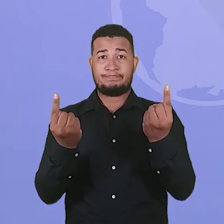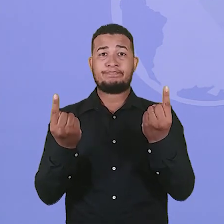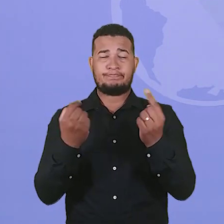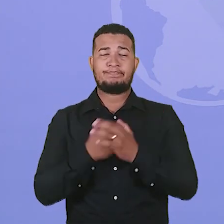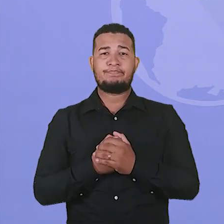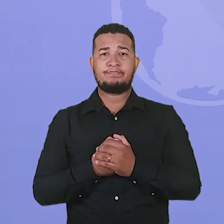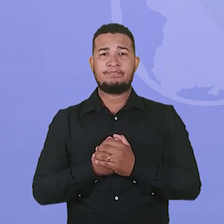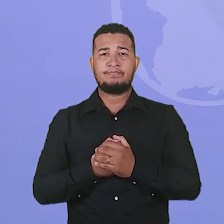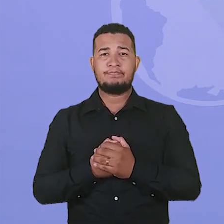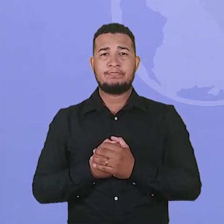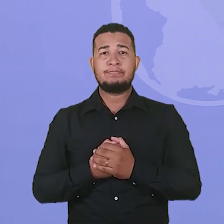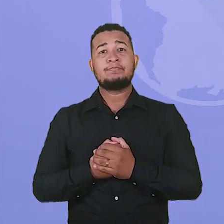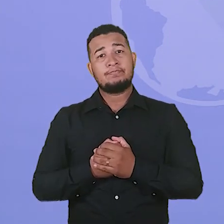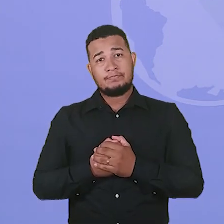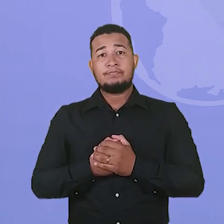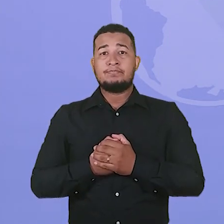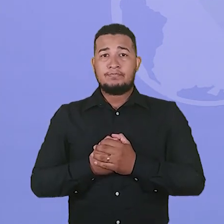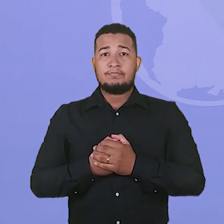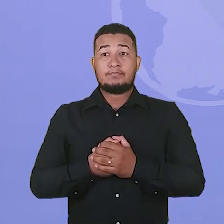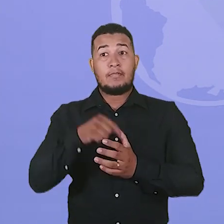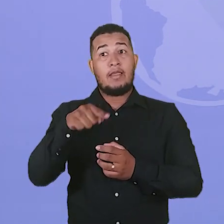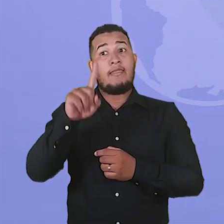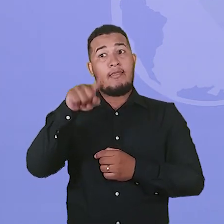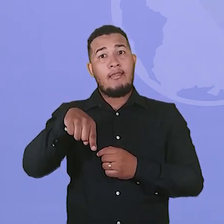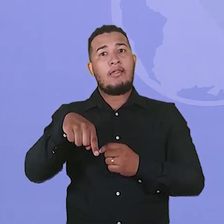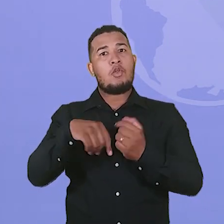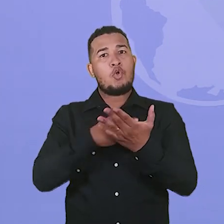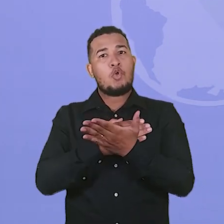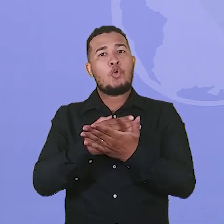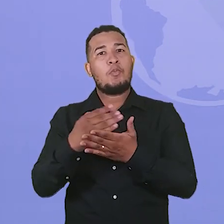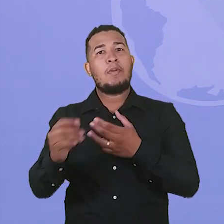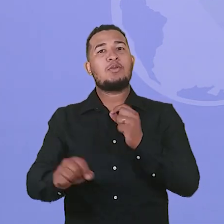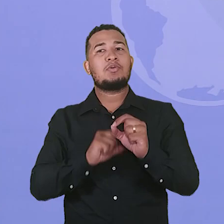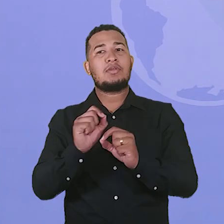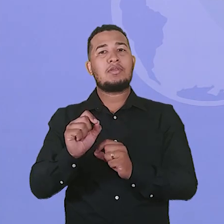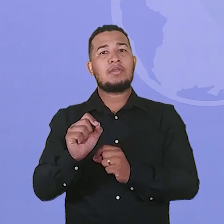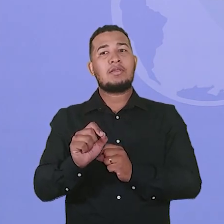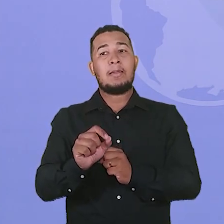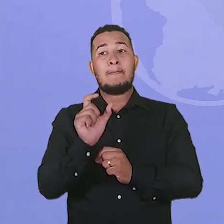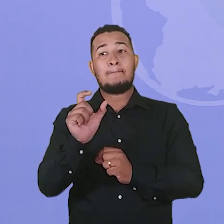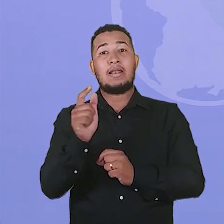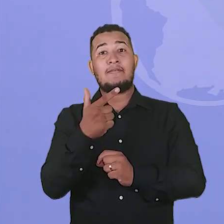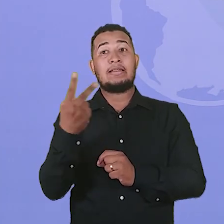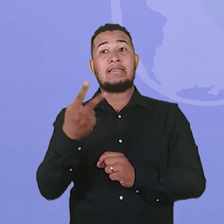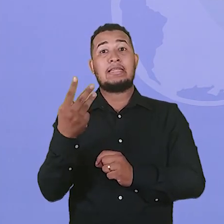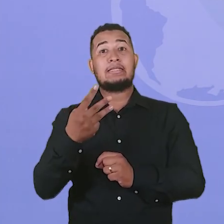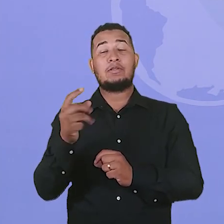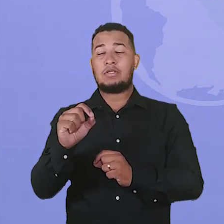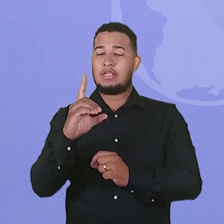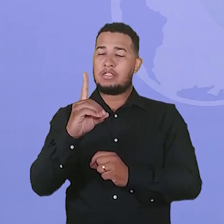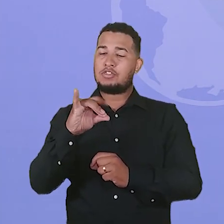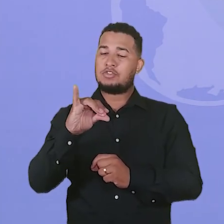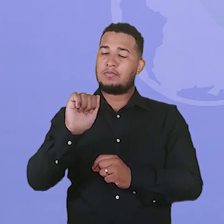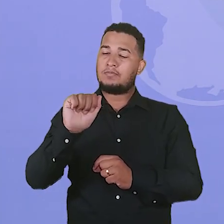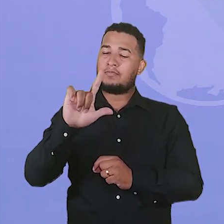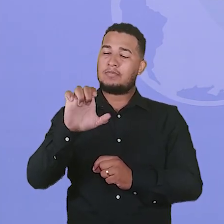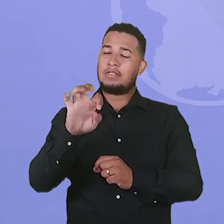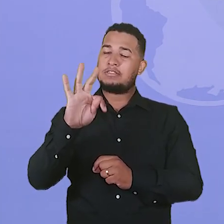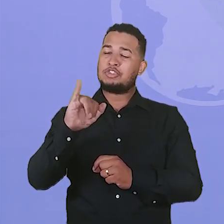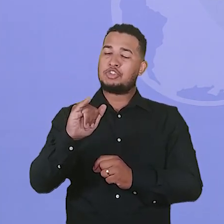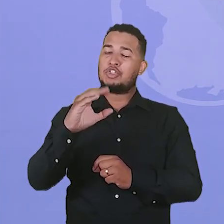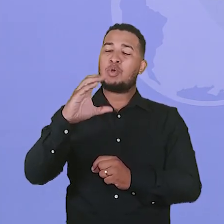classes, né? E aí é que entra essa terceira palavrinha aí, né? Materialismo histórico e